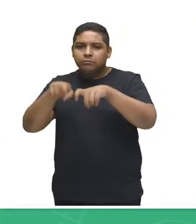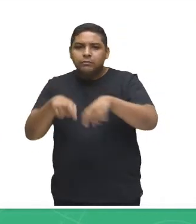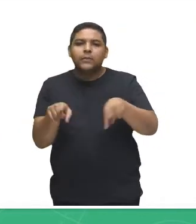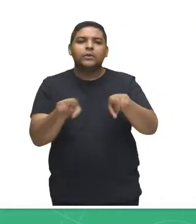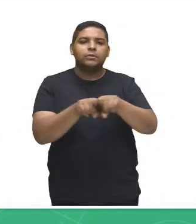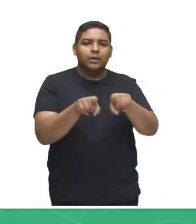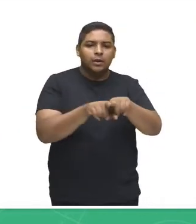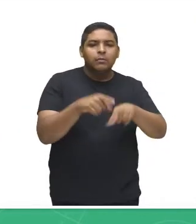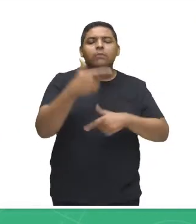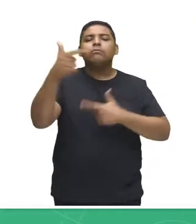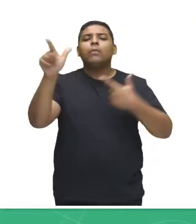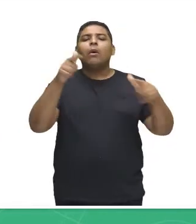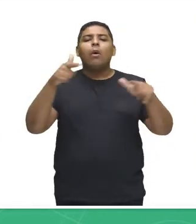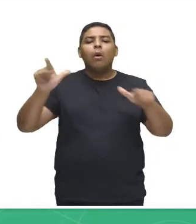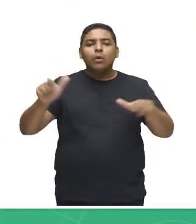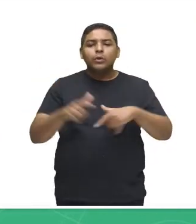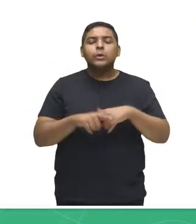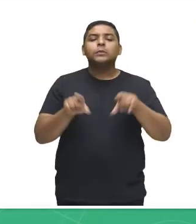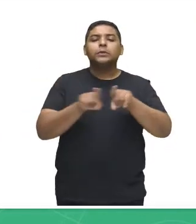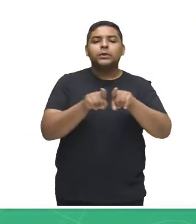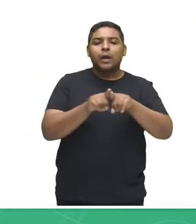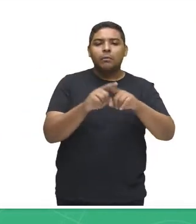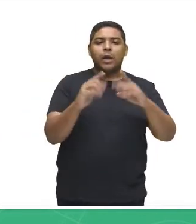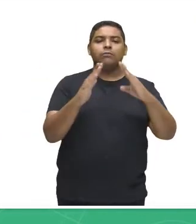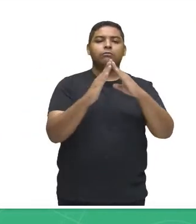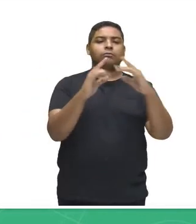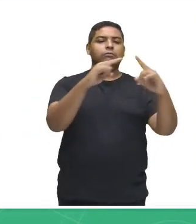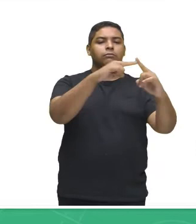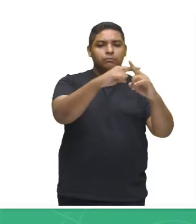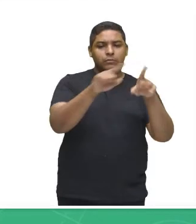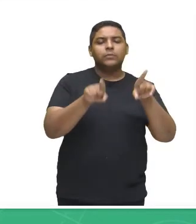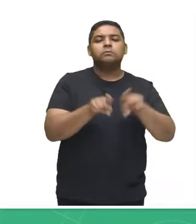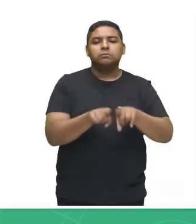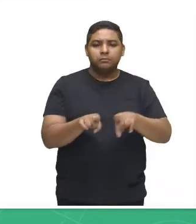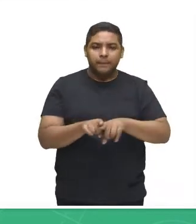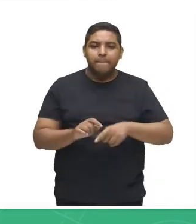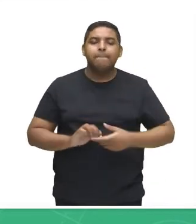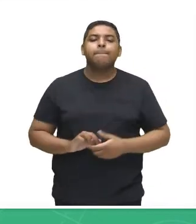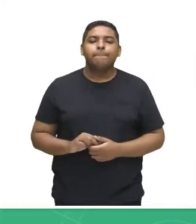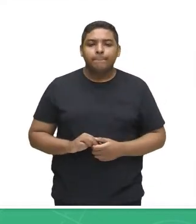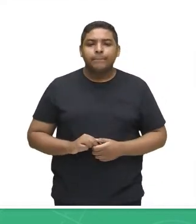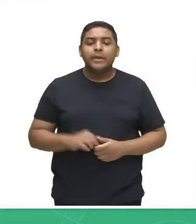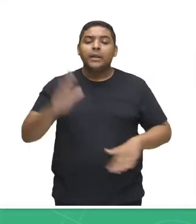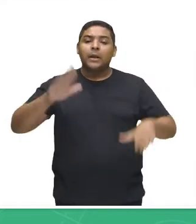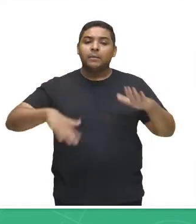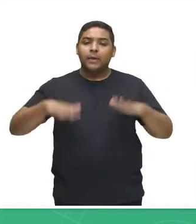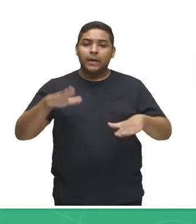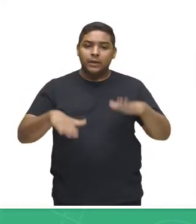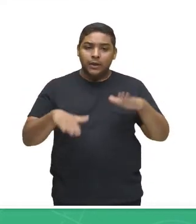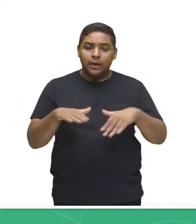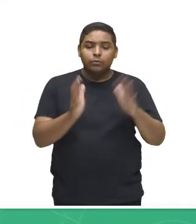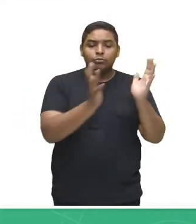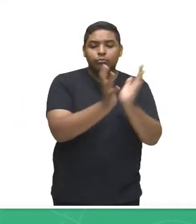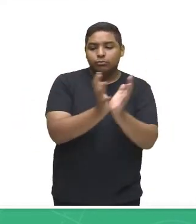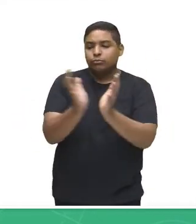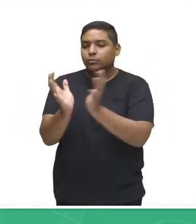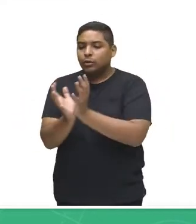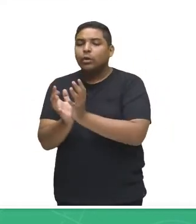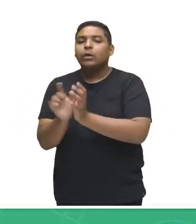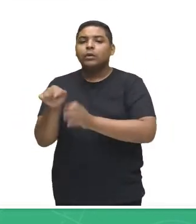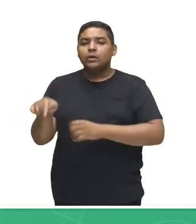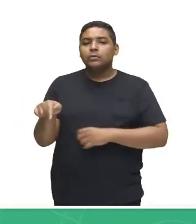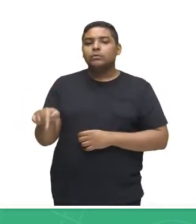que eram templos. Então, dependendo do grupo sumério que estava naquela região, aquela zigurate tinha uma